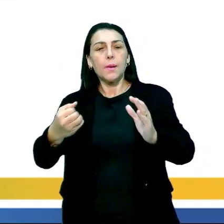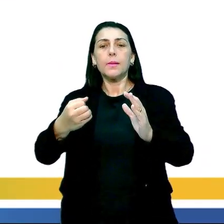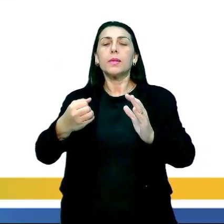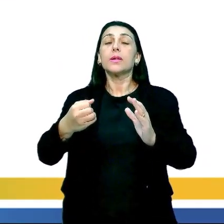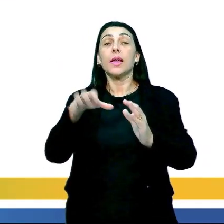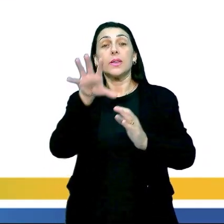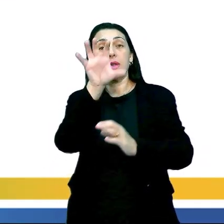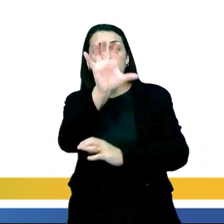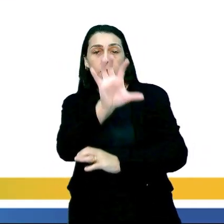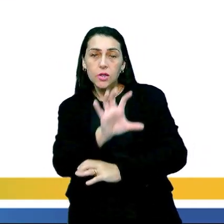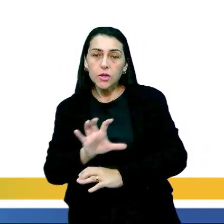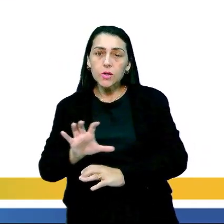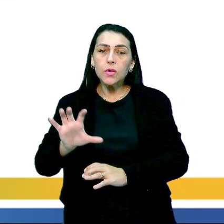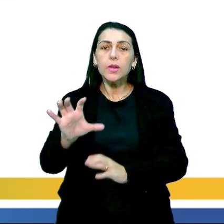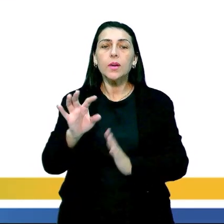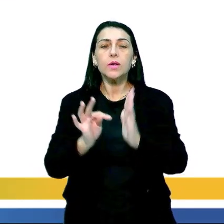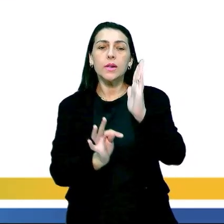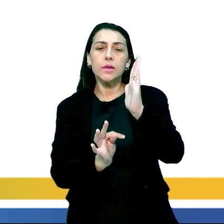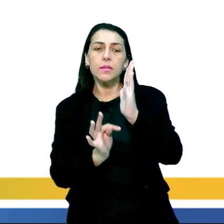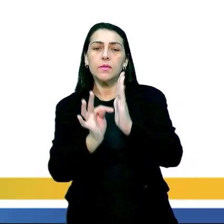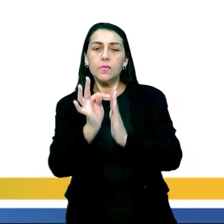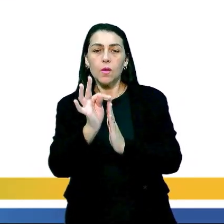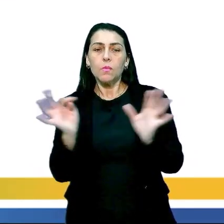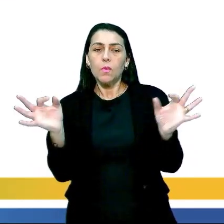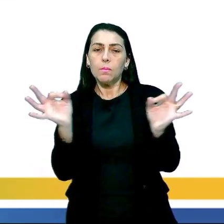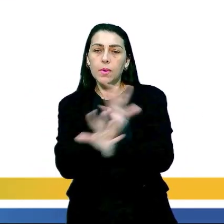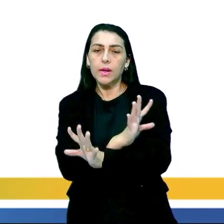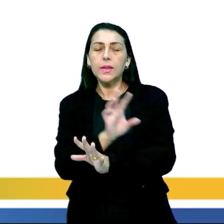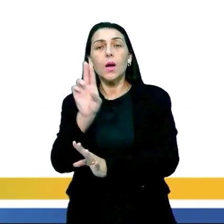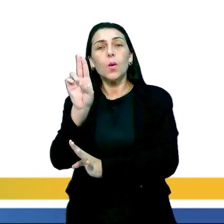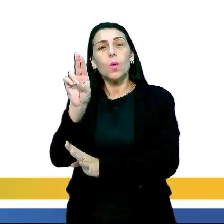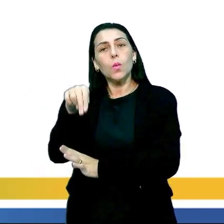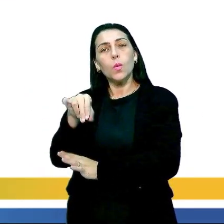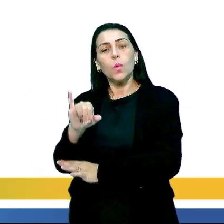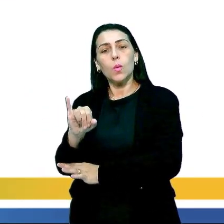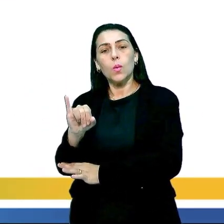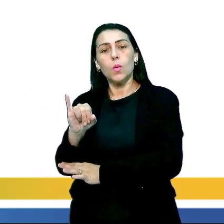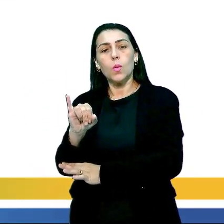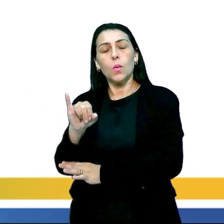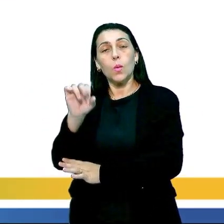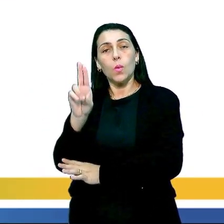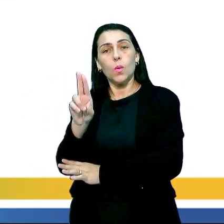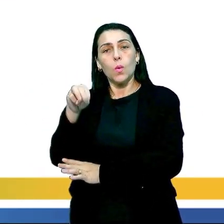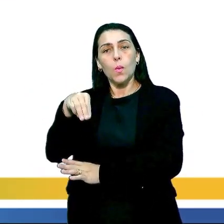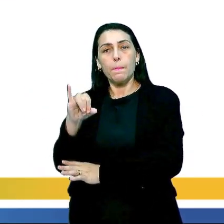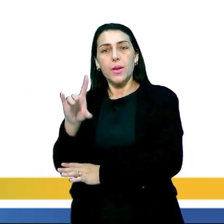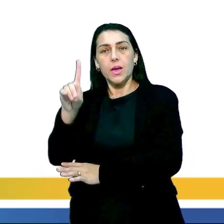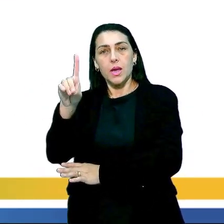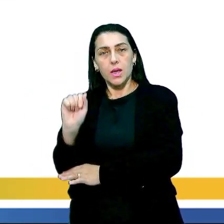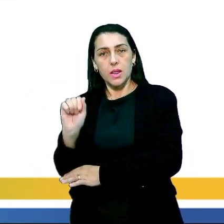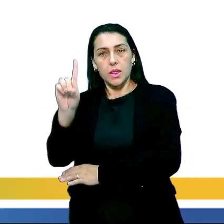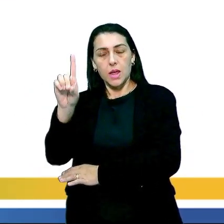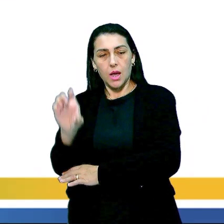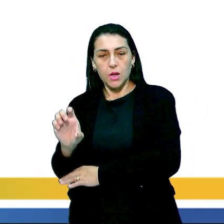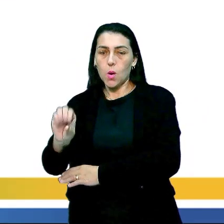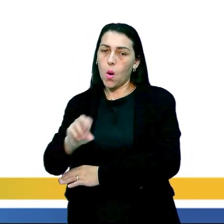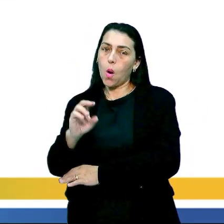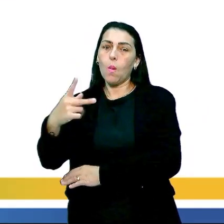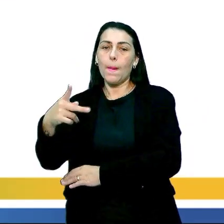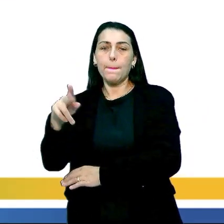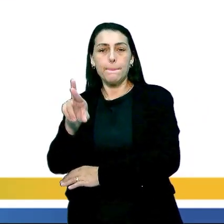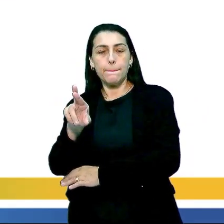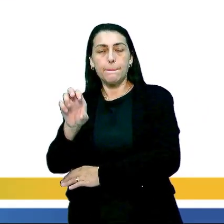características peculiares das regiões onde foram formadas. Então, seja, por exemplo, a temperatura ou